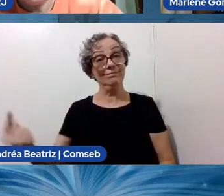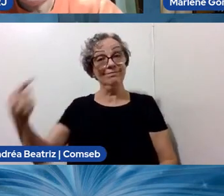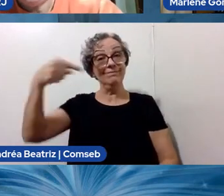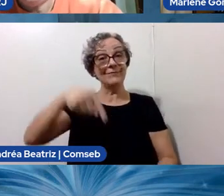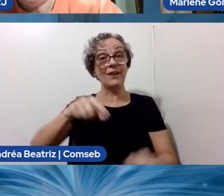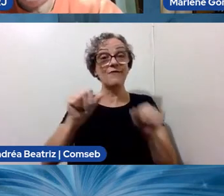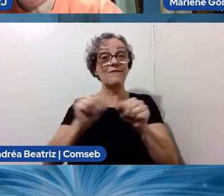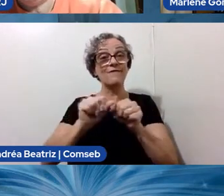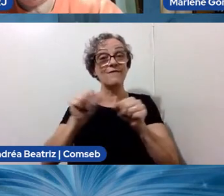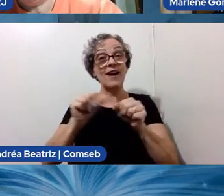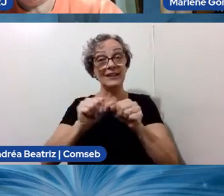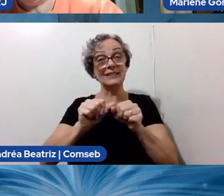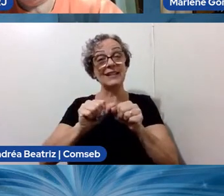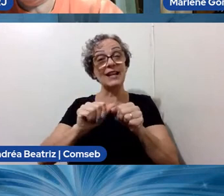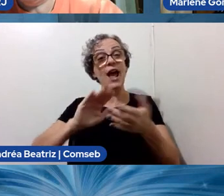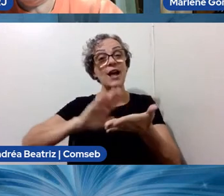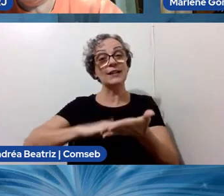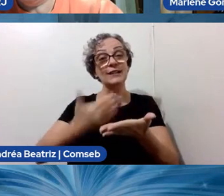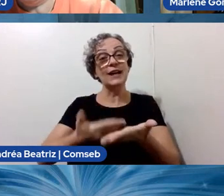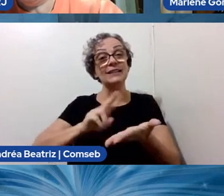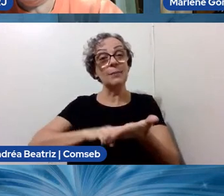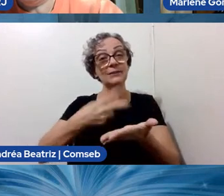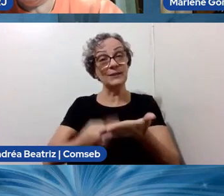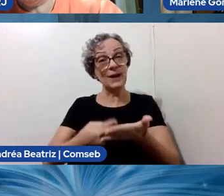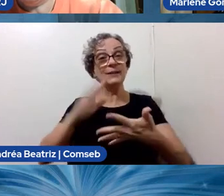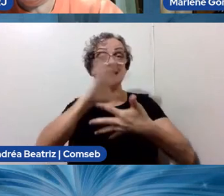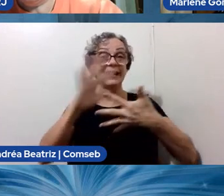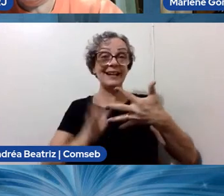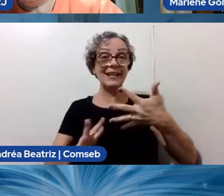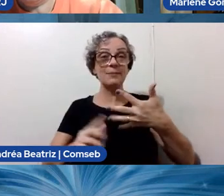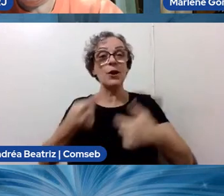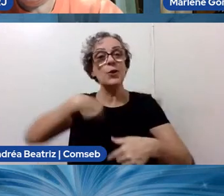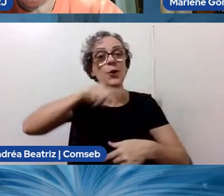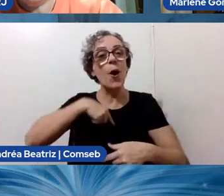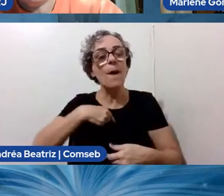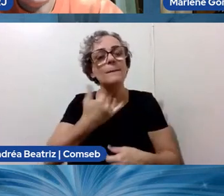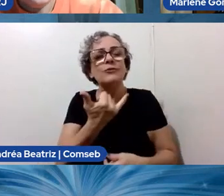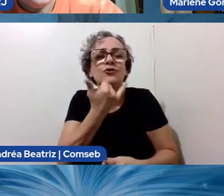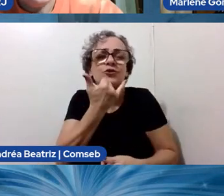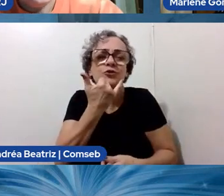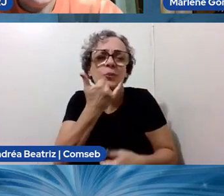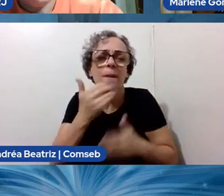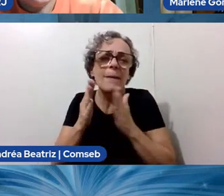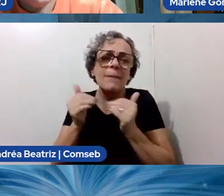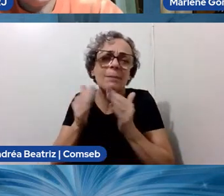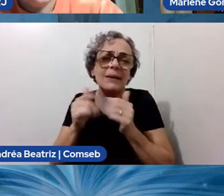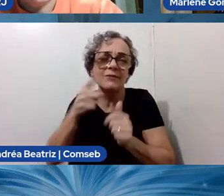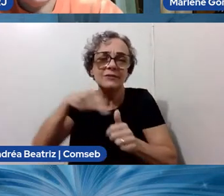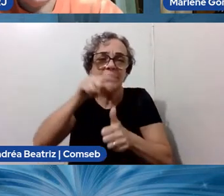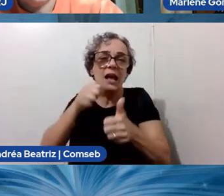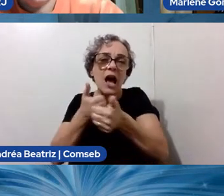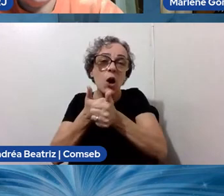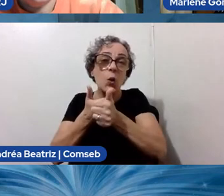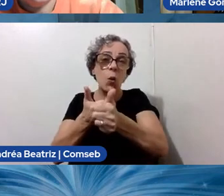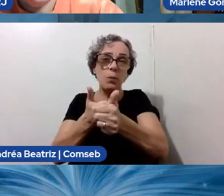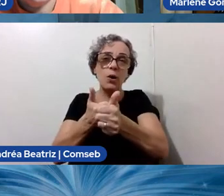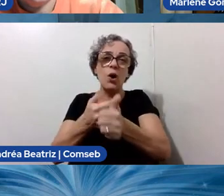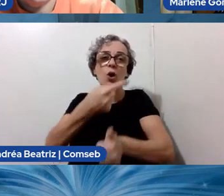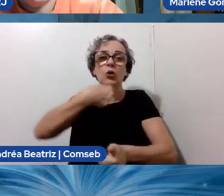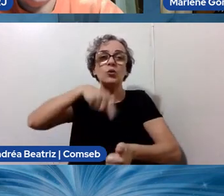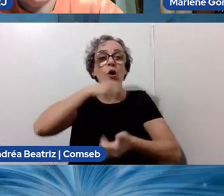fazendo a nossa tradução para Libras. E o nosso pedido de desculpa aos nossos irmãos que nos acompanharam, nós iniciamos